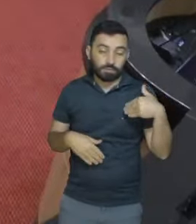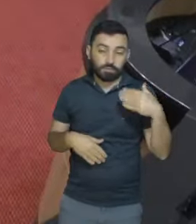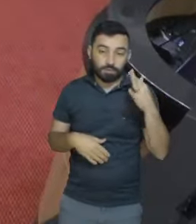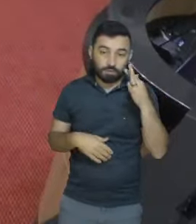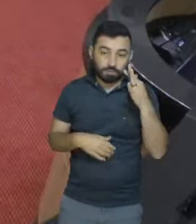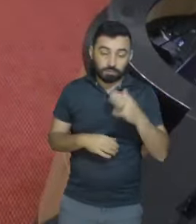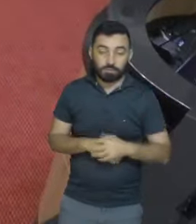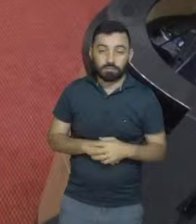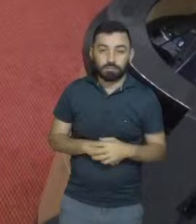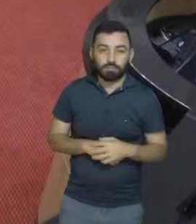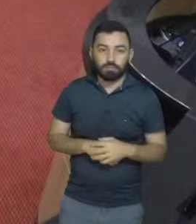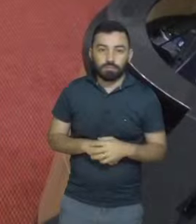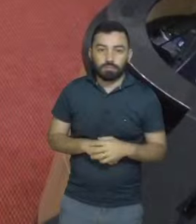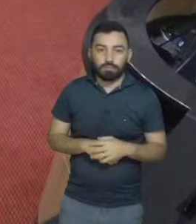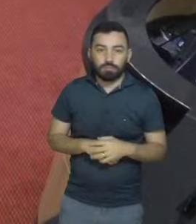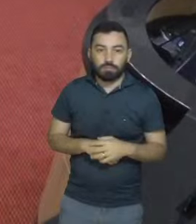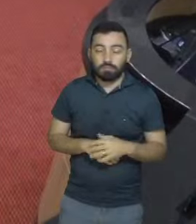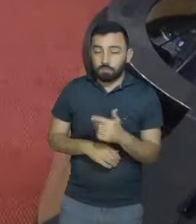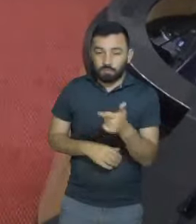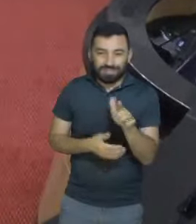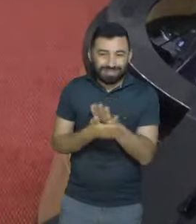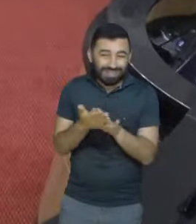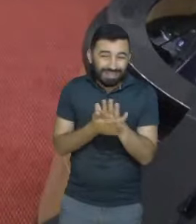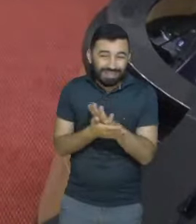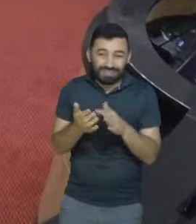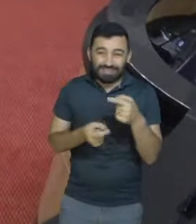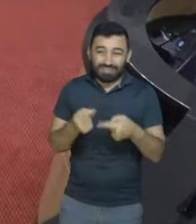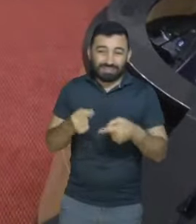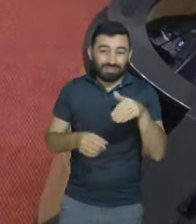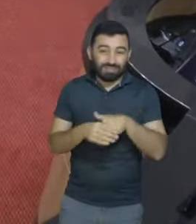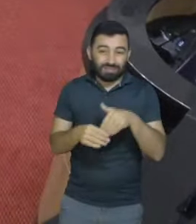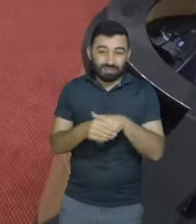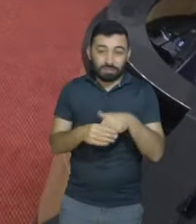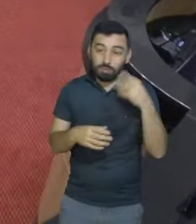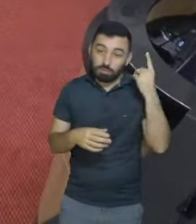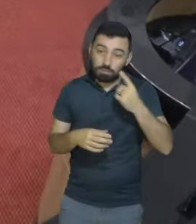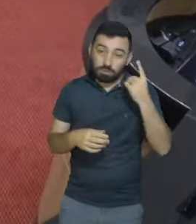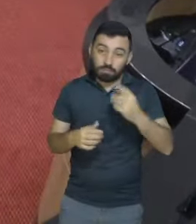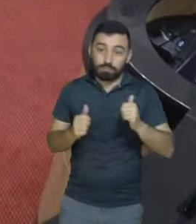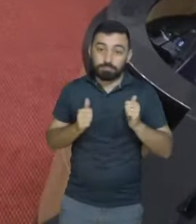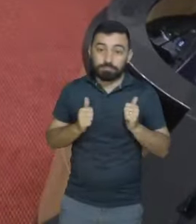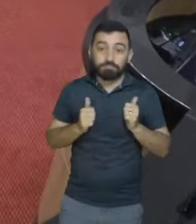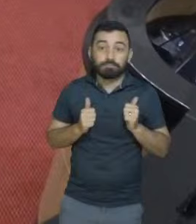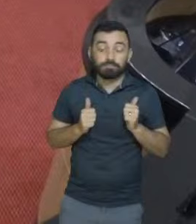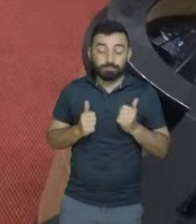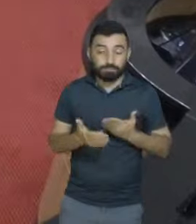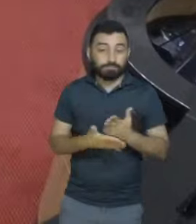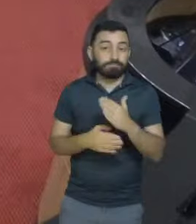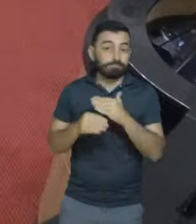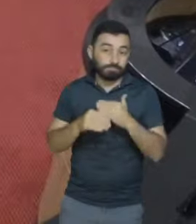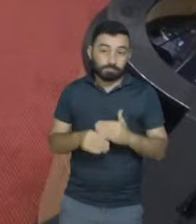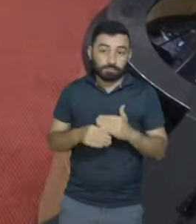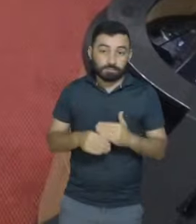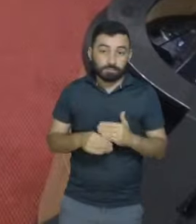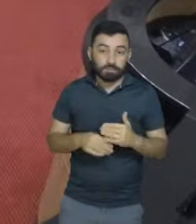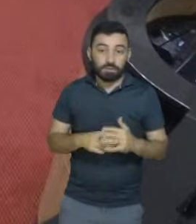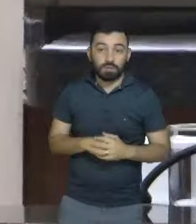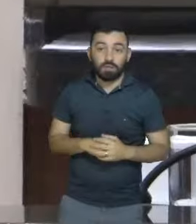discussão. Não havendo quem queira discutir, em votação. Deputados que aprovam, permaneçam como se encontram. Aprovado por